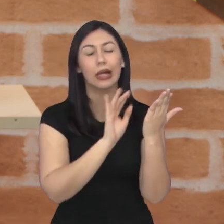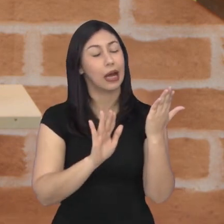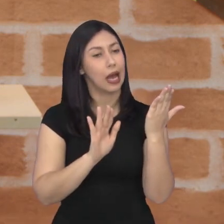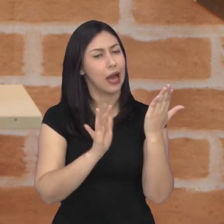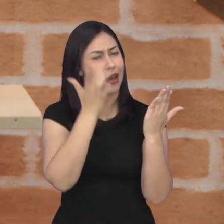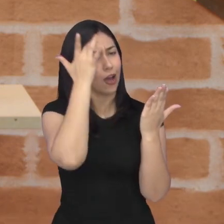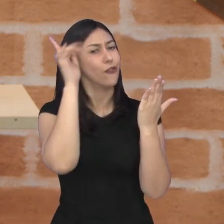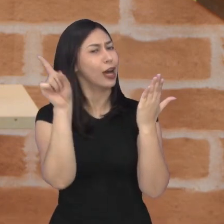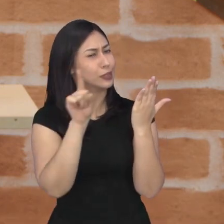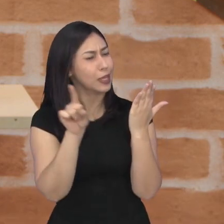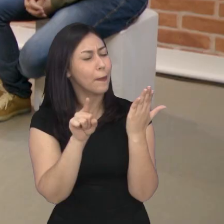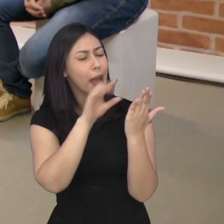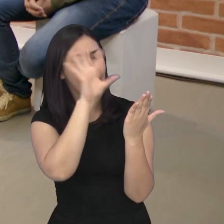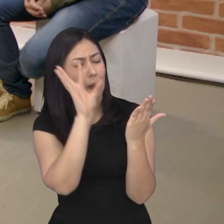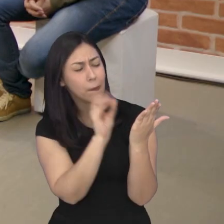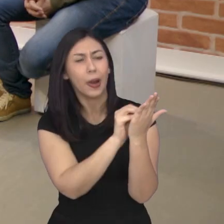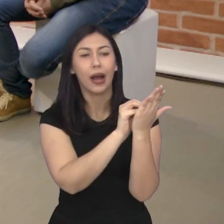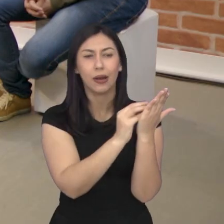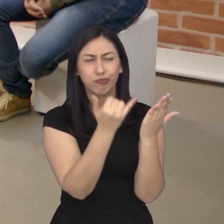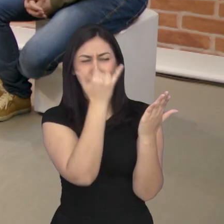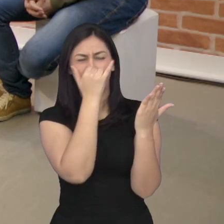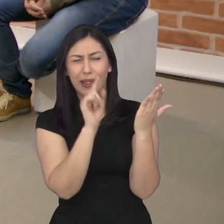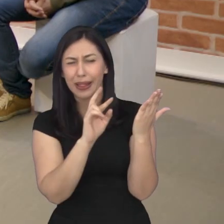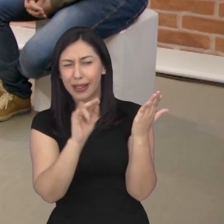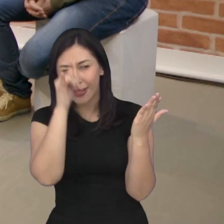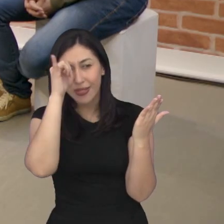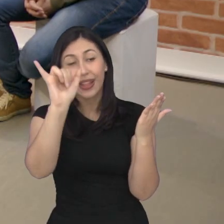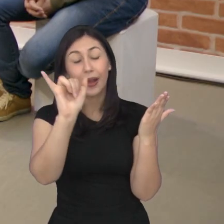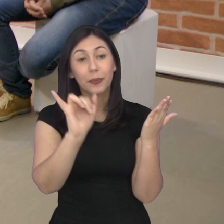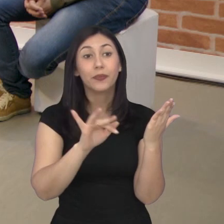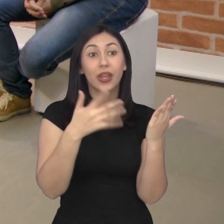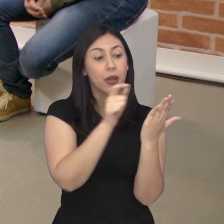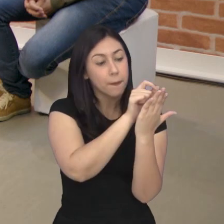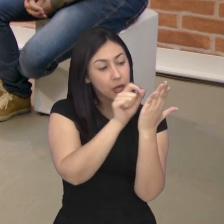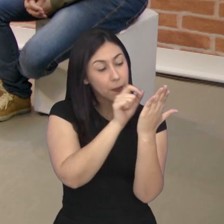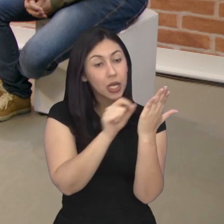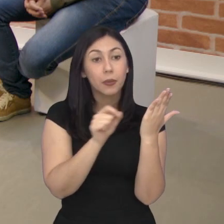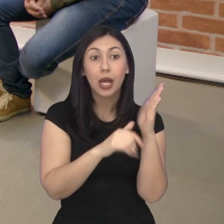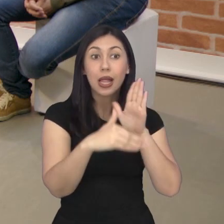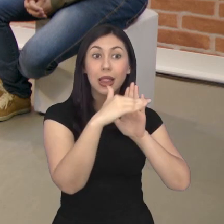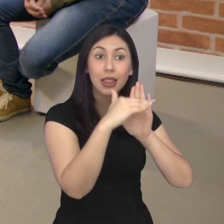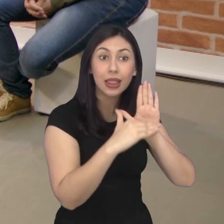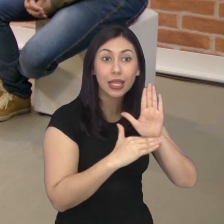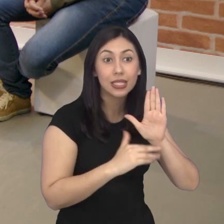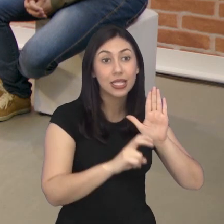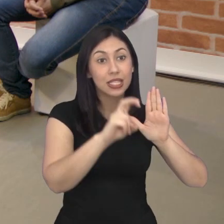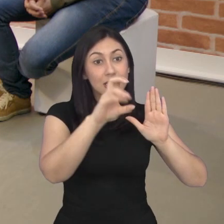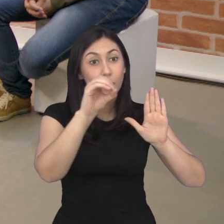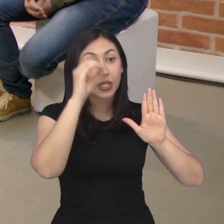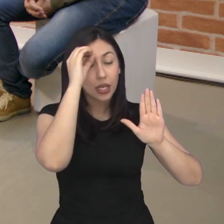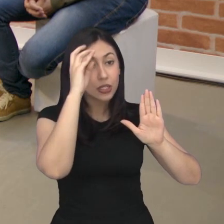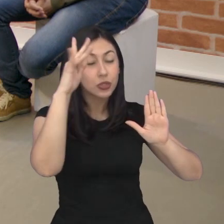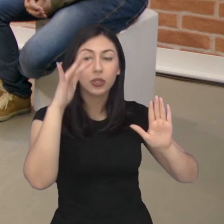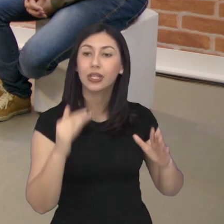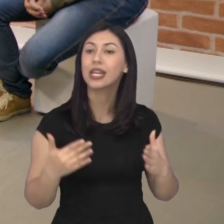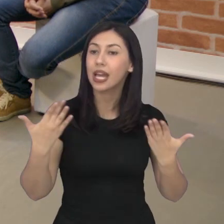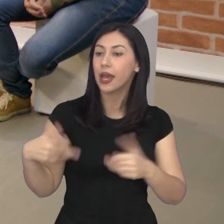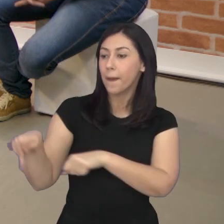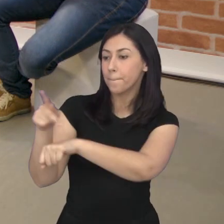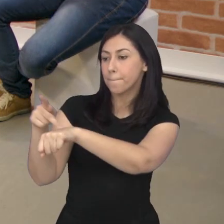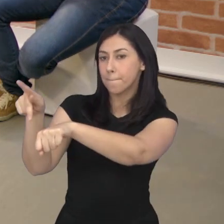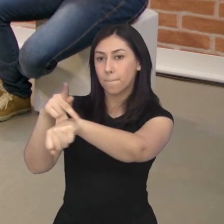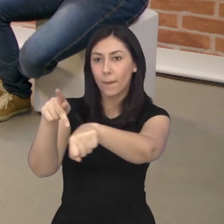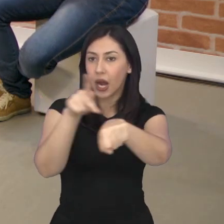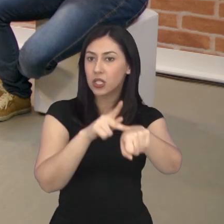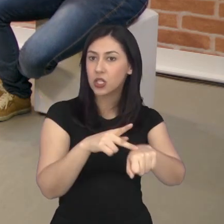escreve uns fáceis, senão você não conseguir vai ficar frustrado, né? Foi uma reação natural. E daí saiu minha lista de 50 sonhos. E conhecer